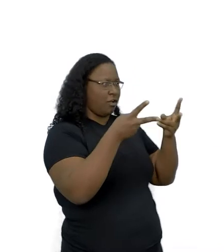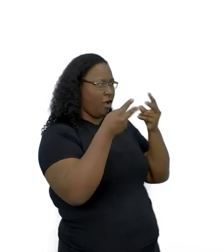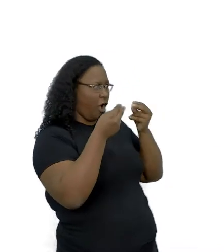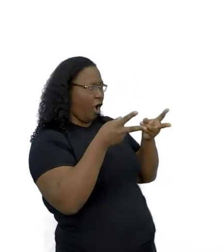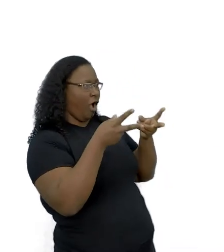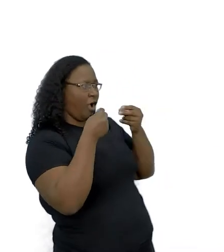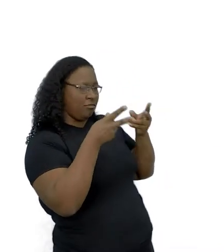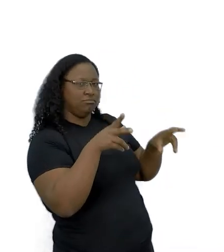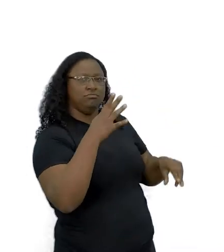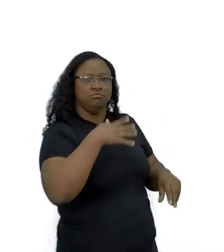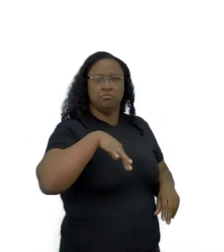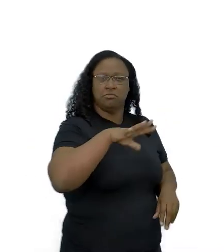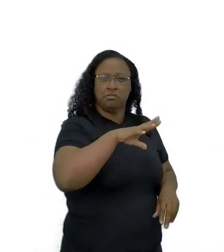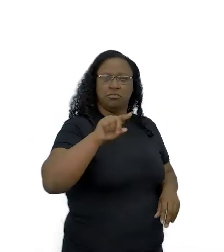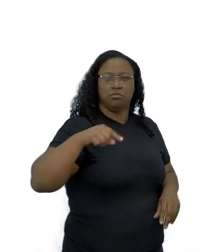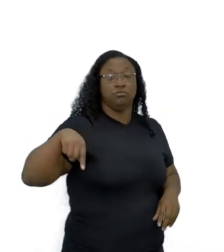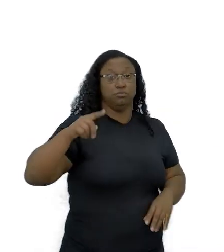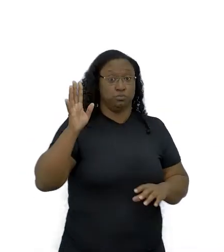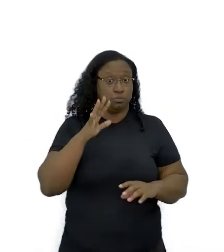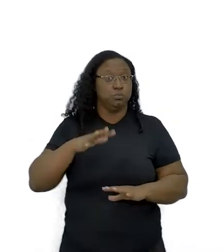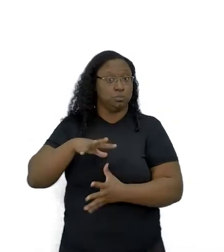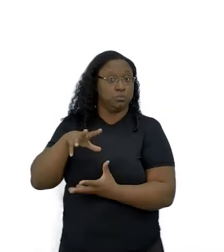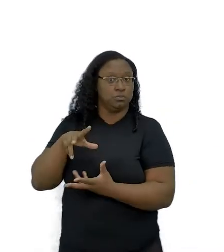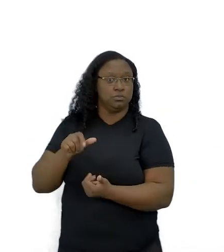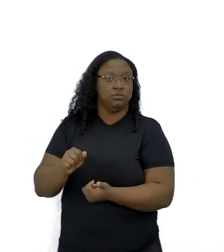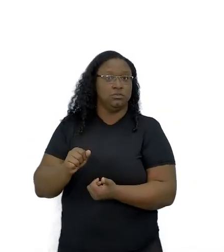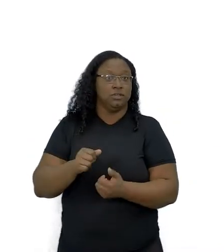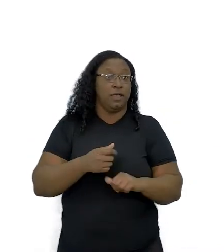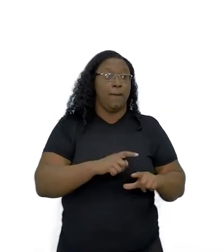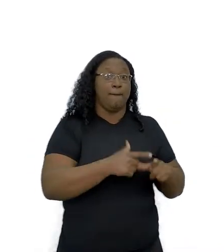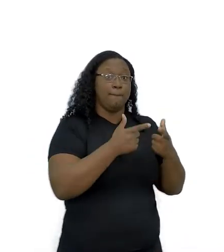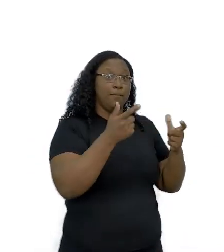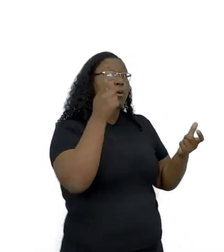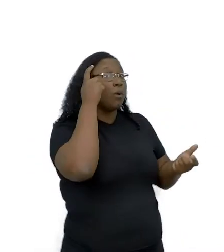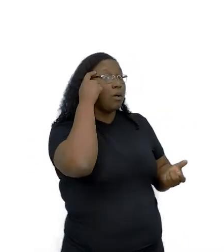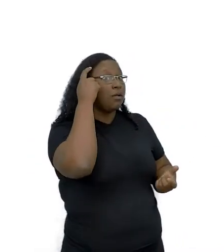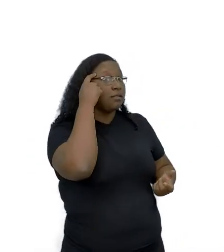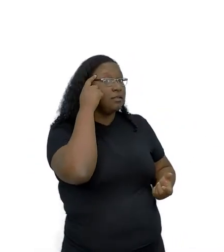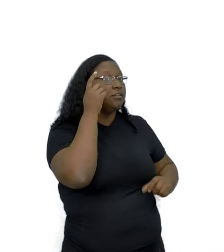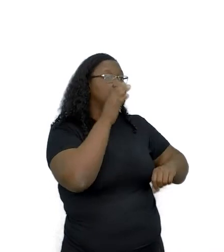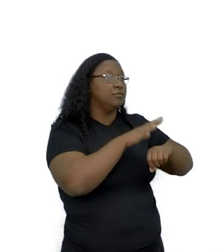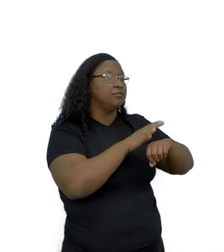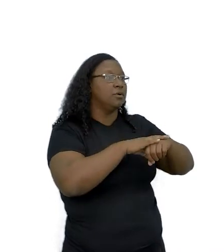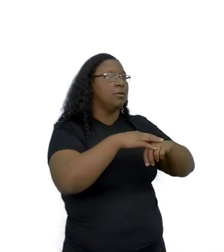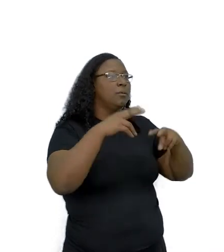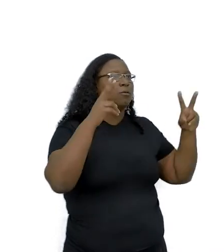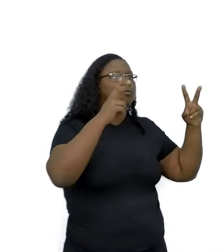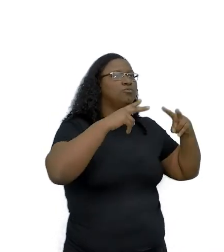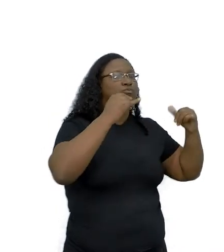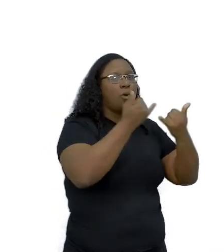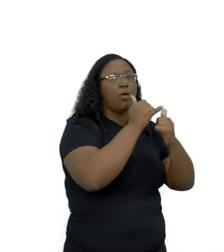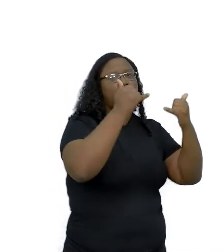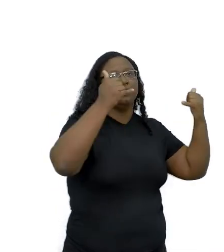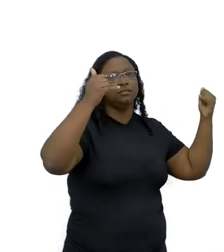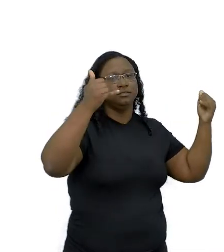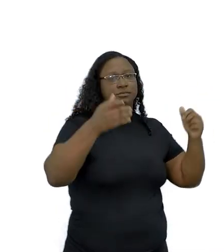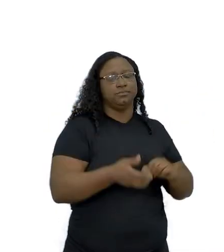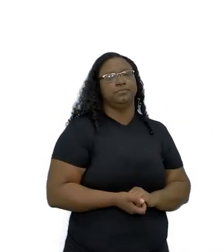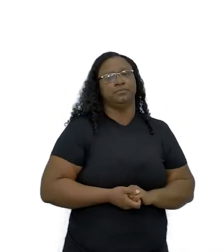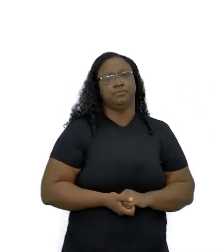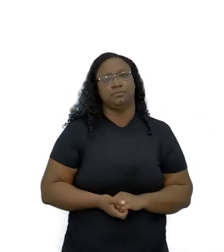Melhorando aí e ampliando essa ideia de renovar a energia. Agora a gente vai mostrar para